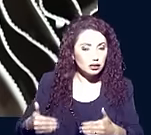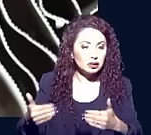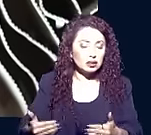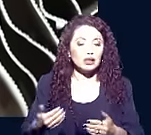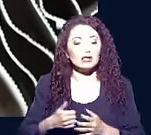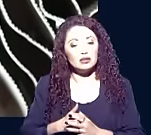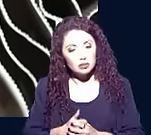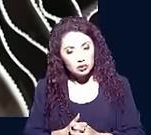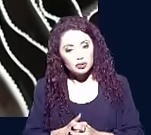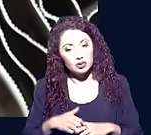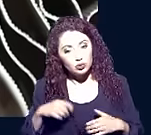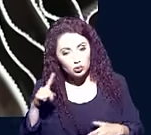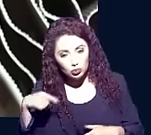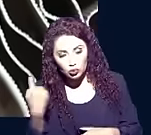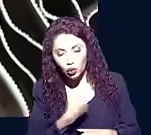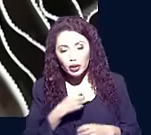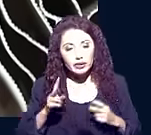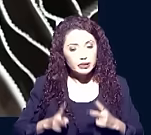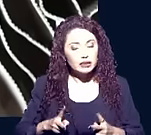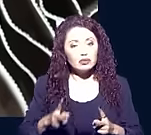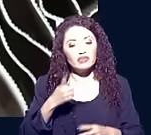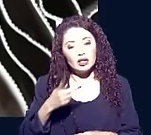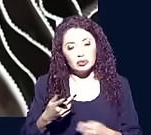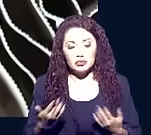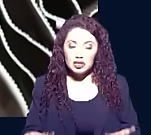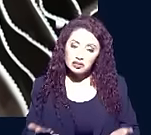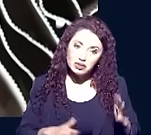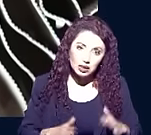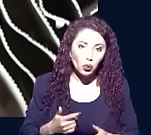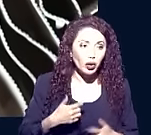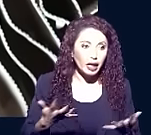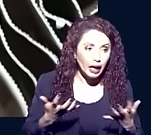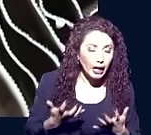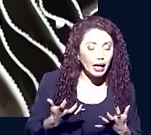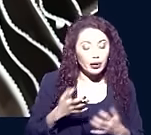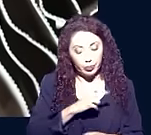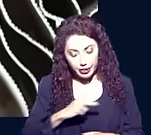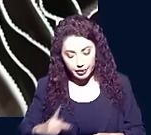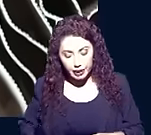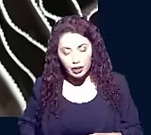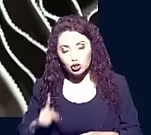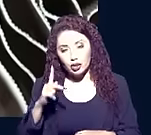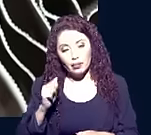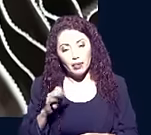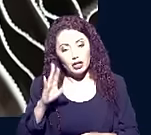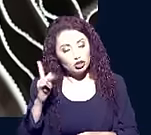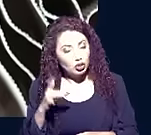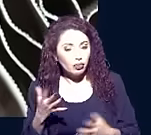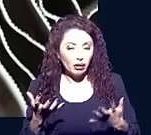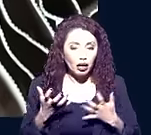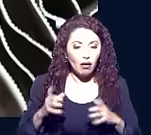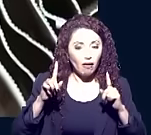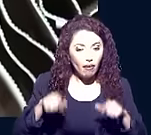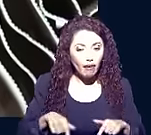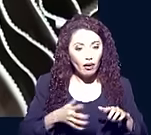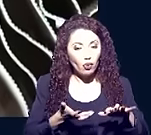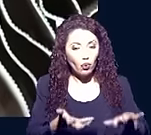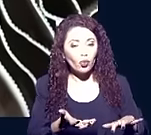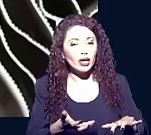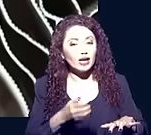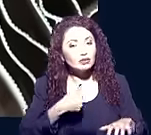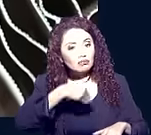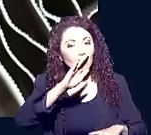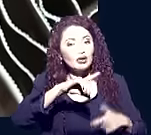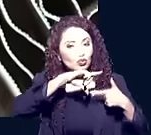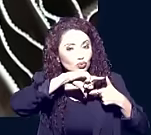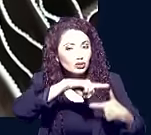colocamos que o congresso por mais que eu queira por mais que o presidente Pacheco queira ou qualquer Líder queira é um congresso conserv